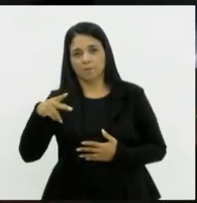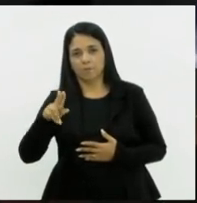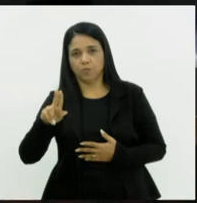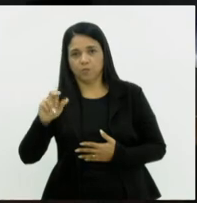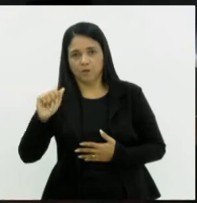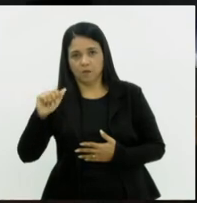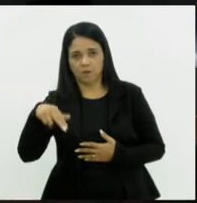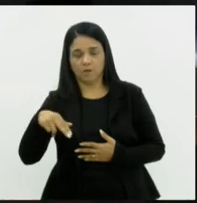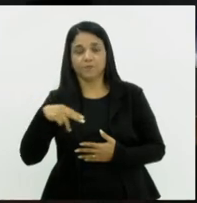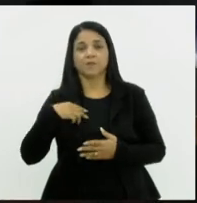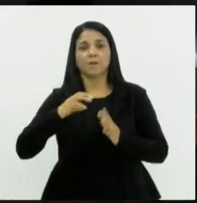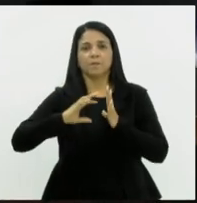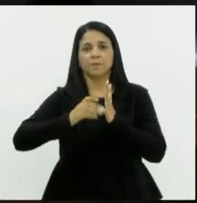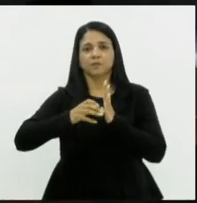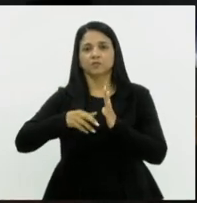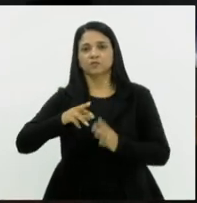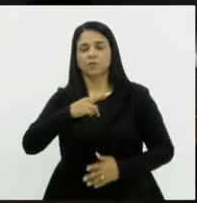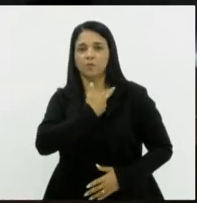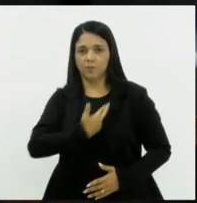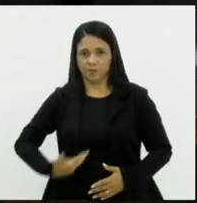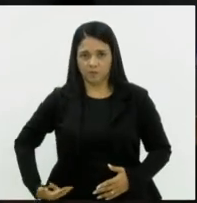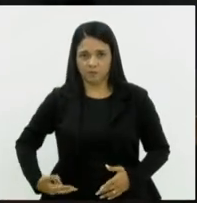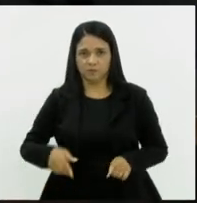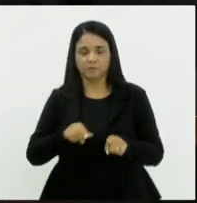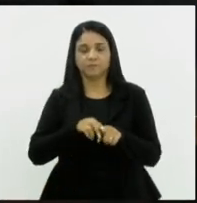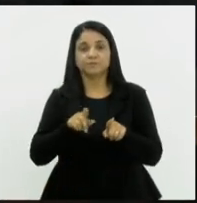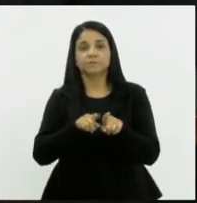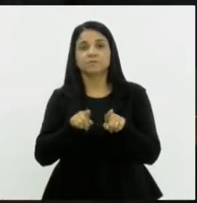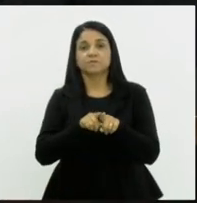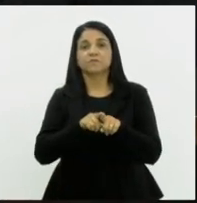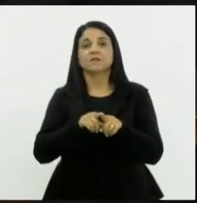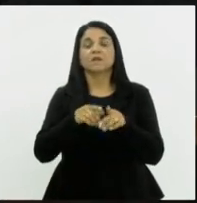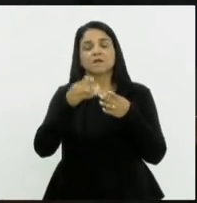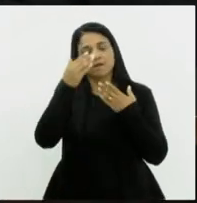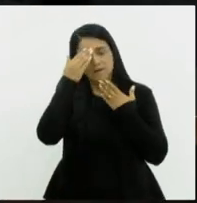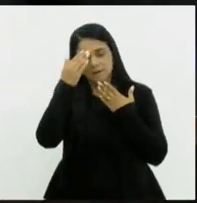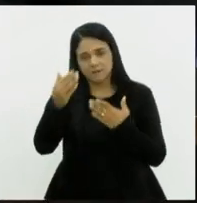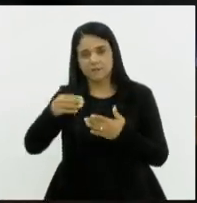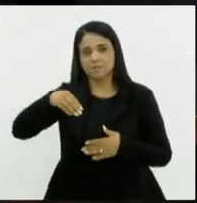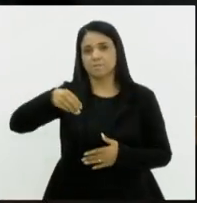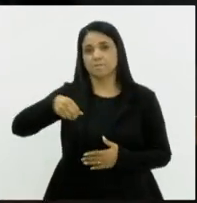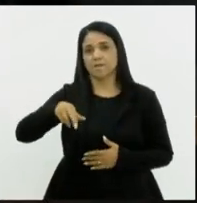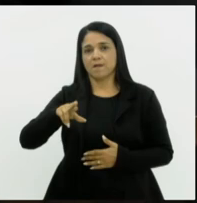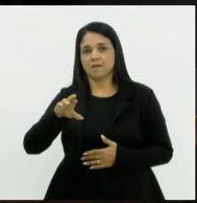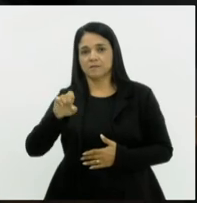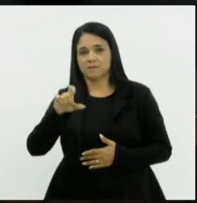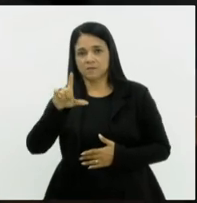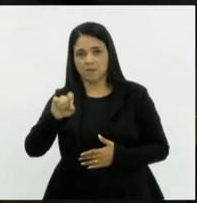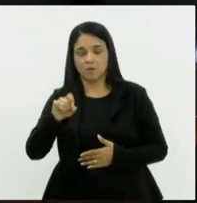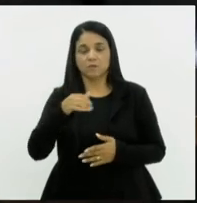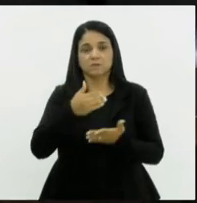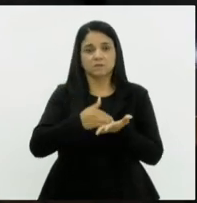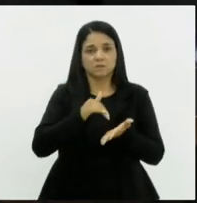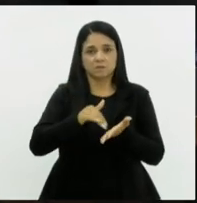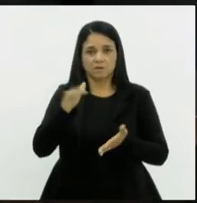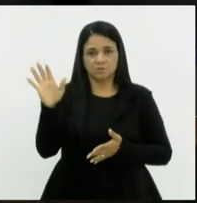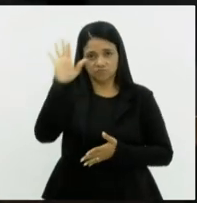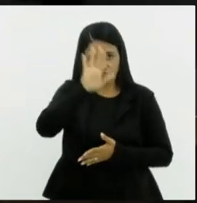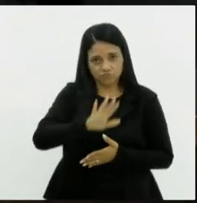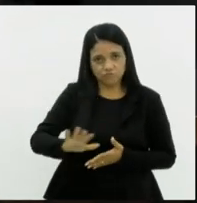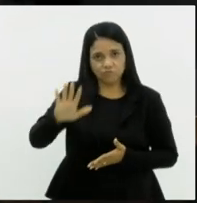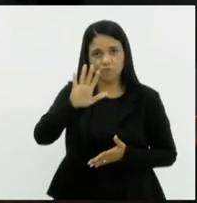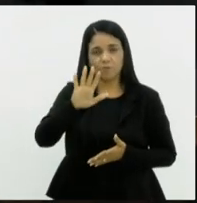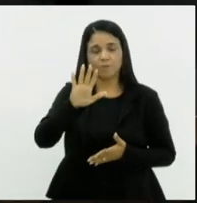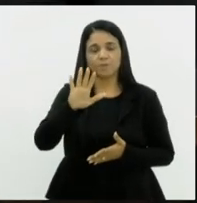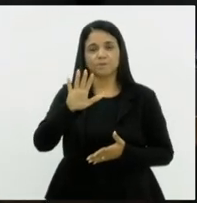Partido Republicano, desculpe. Quero agradecer também aqui a presença do Marcelo Couto, secretário-geral